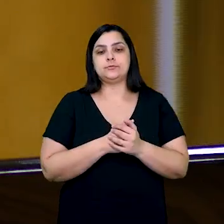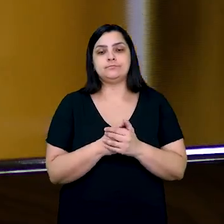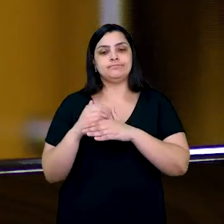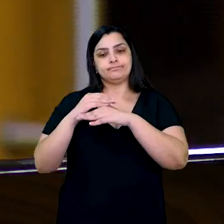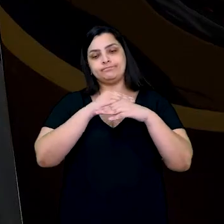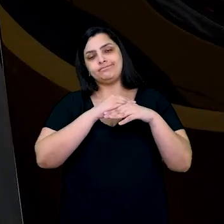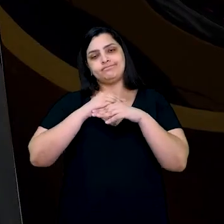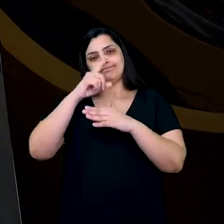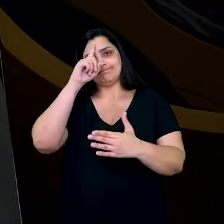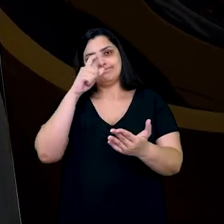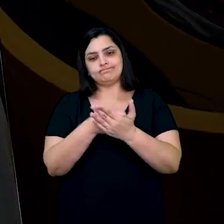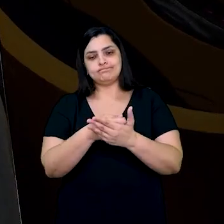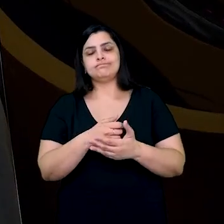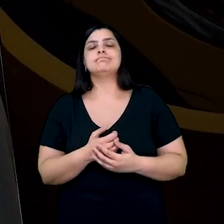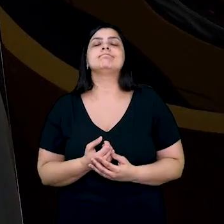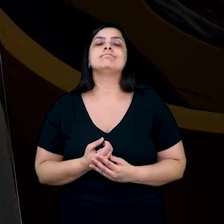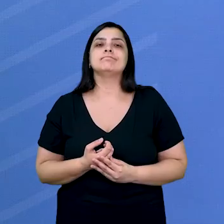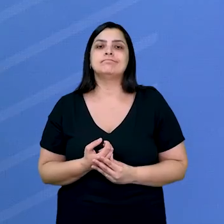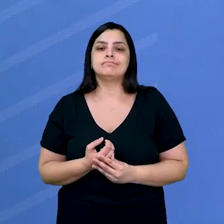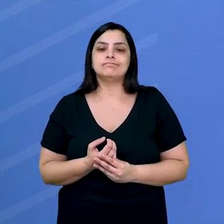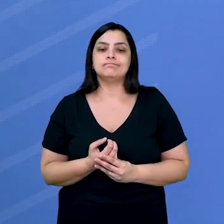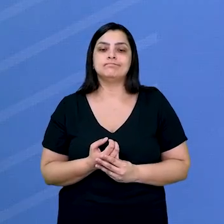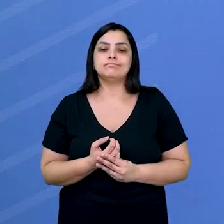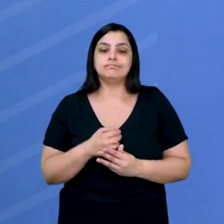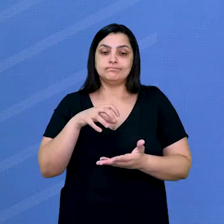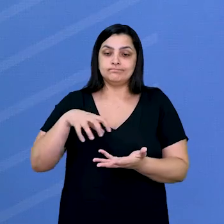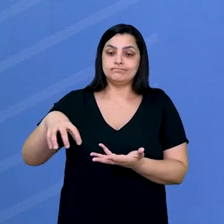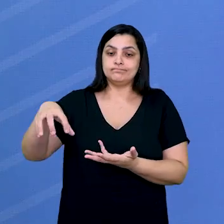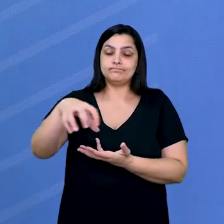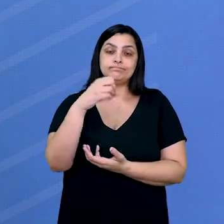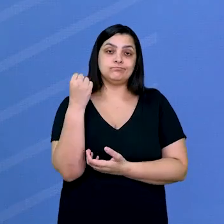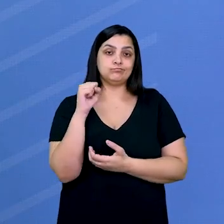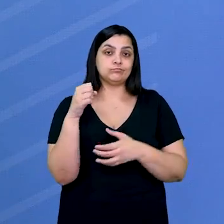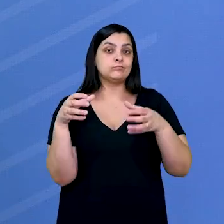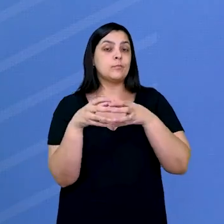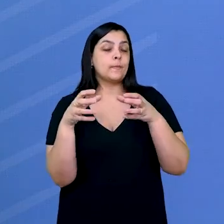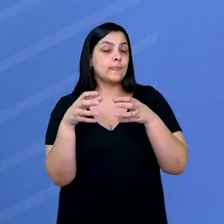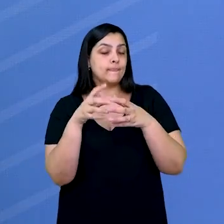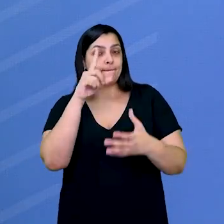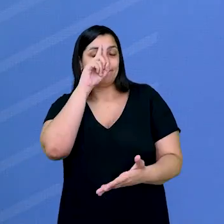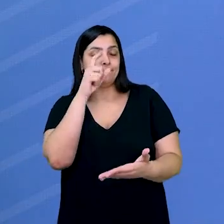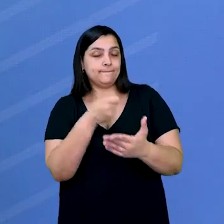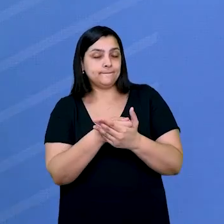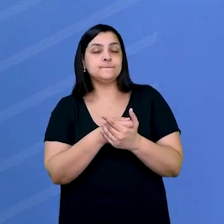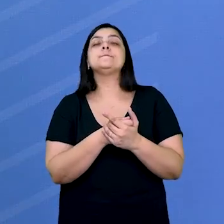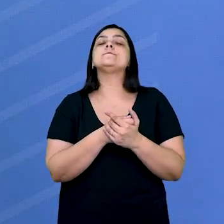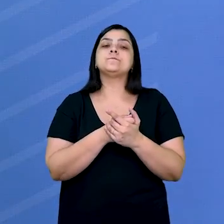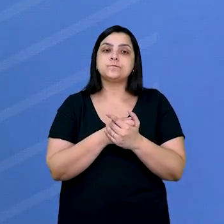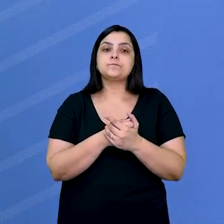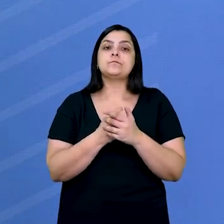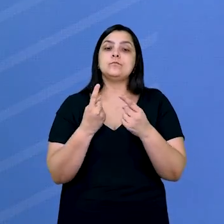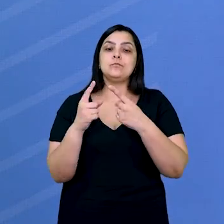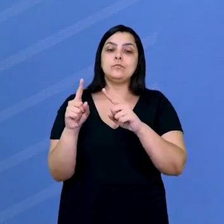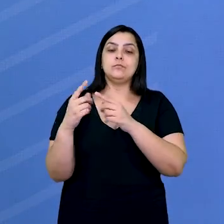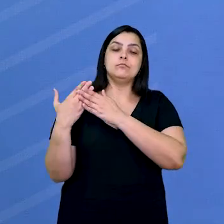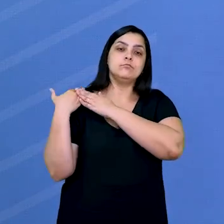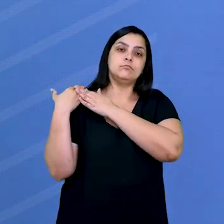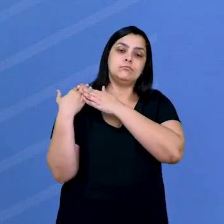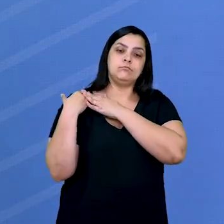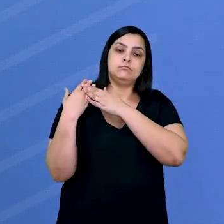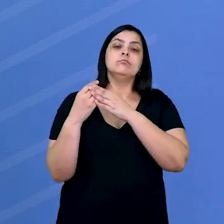foi unânime e ainda cabe recurso. Fechando o nosso giro de hoje, a 8ª turma, em decisão unânime, afastou